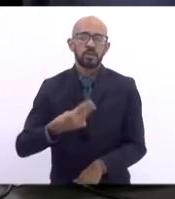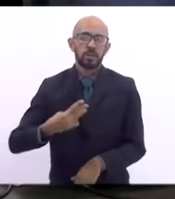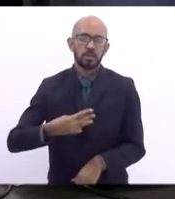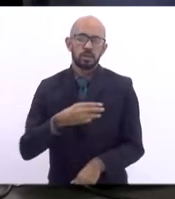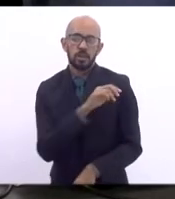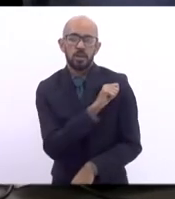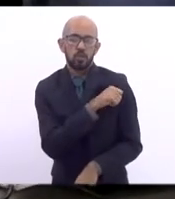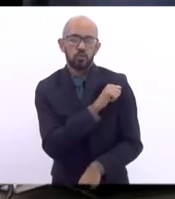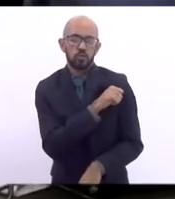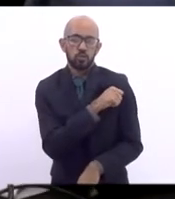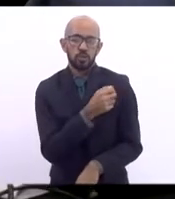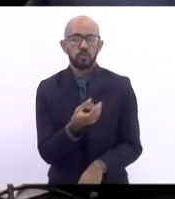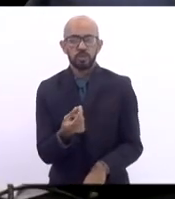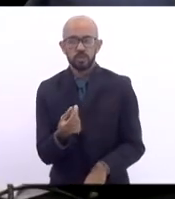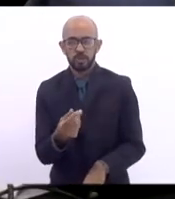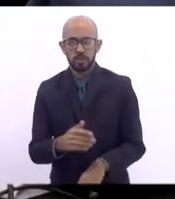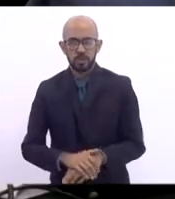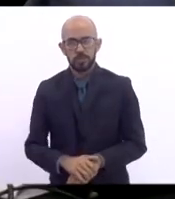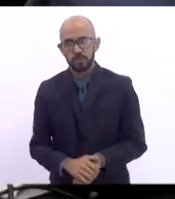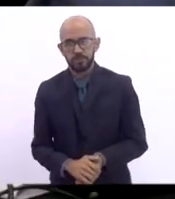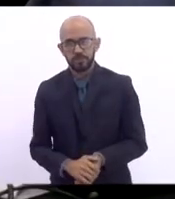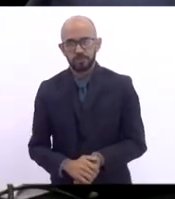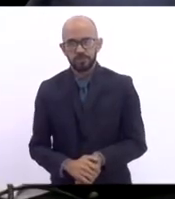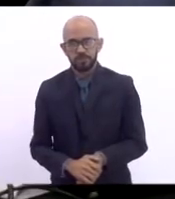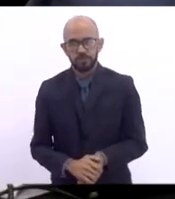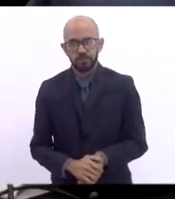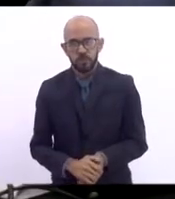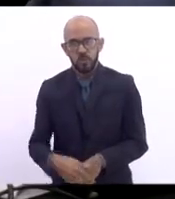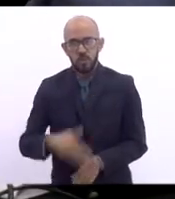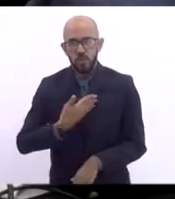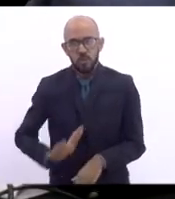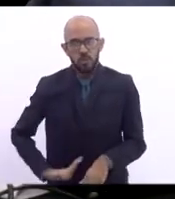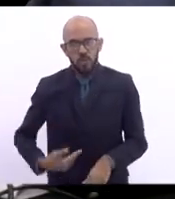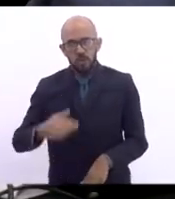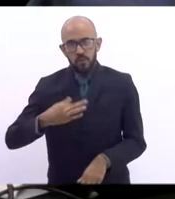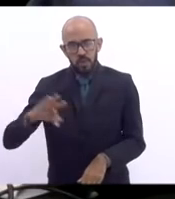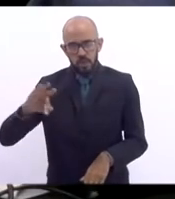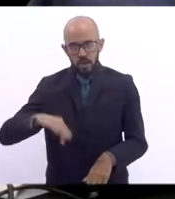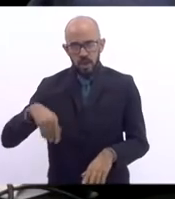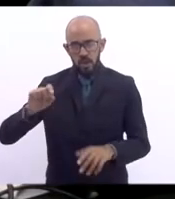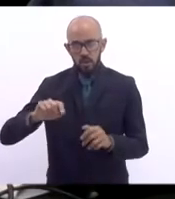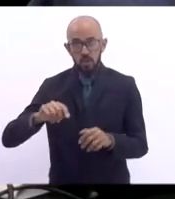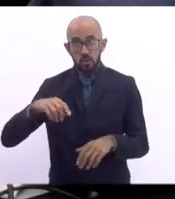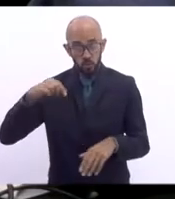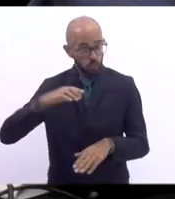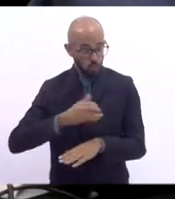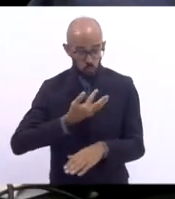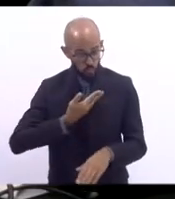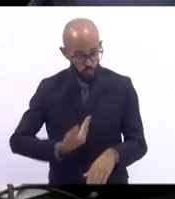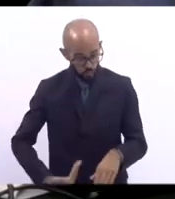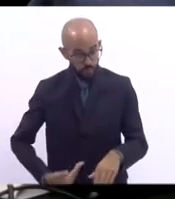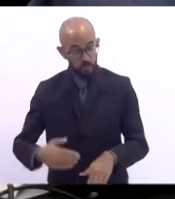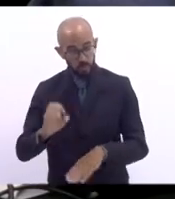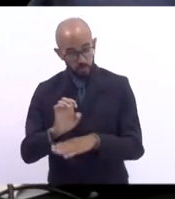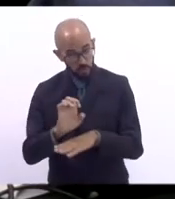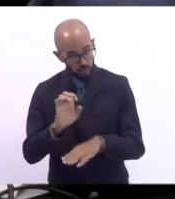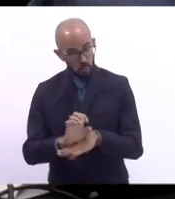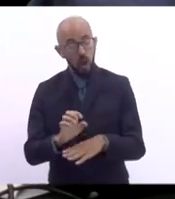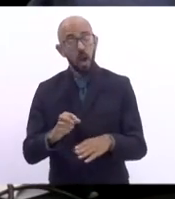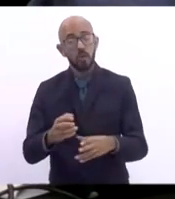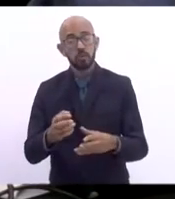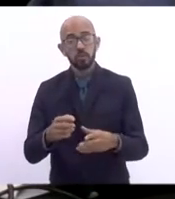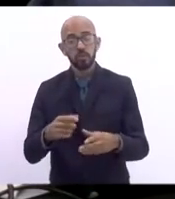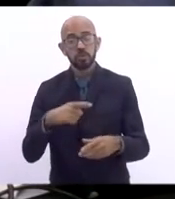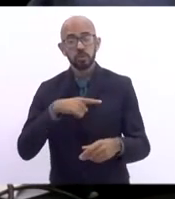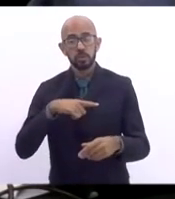auditoria financeira e o estado recebeu parecer adverso e nos três anos